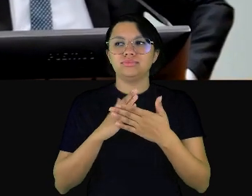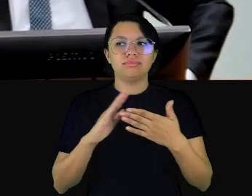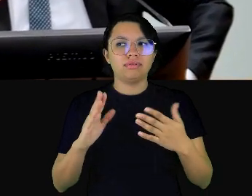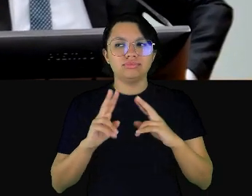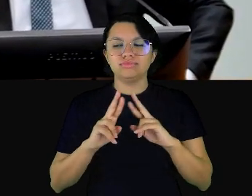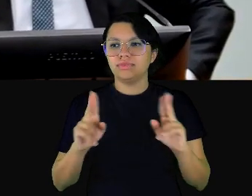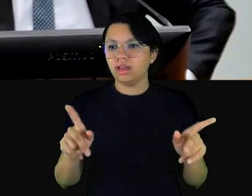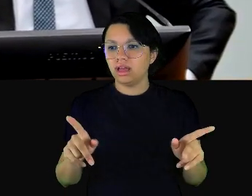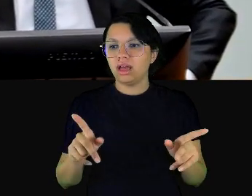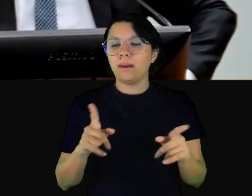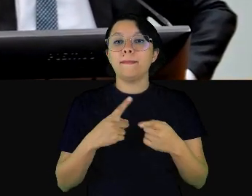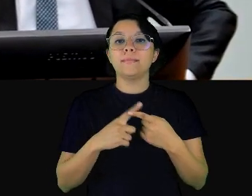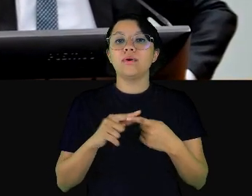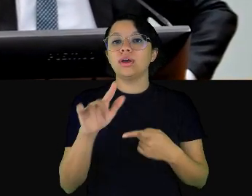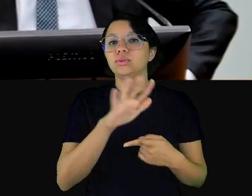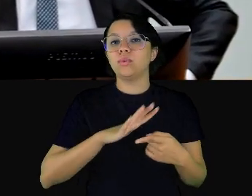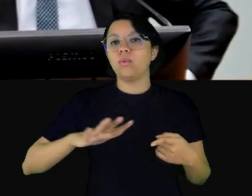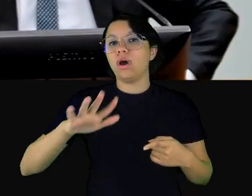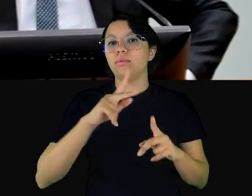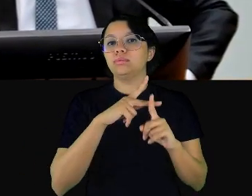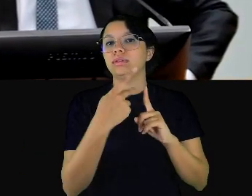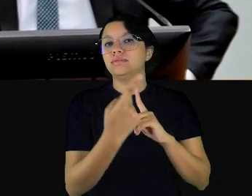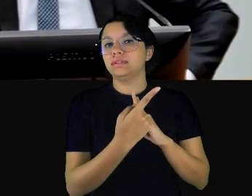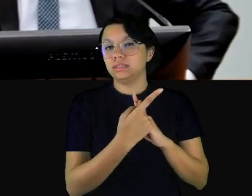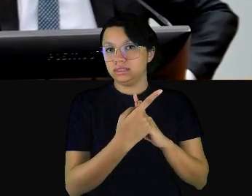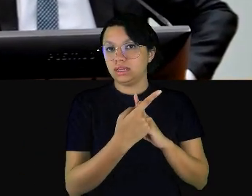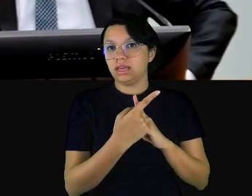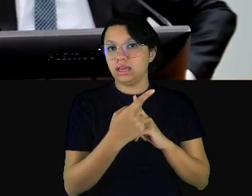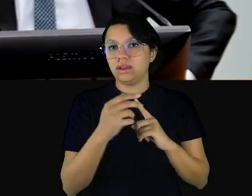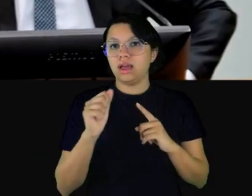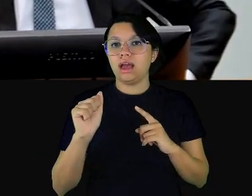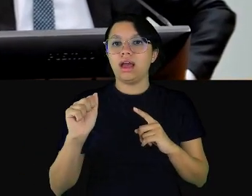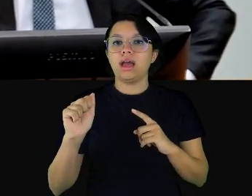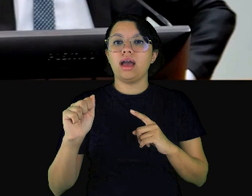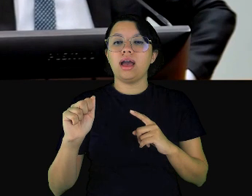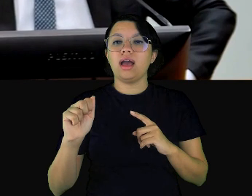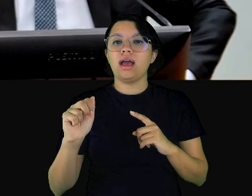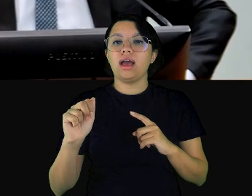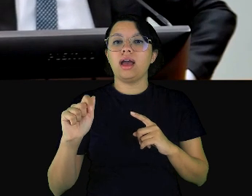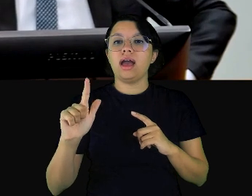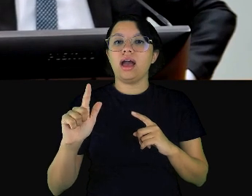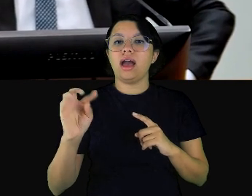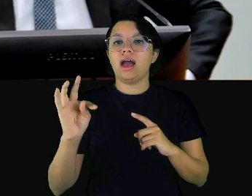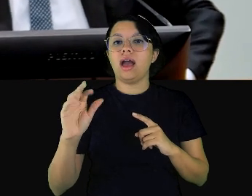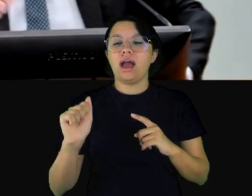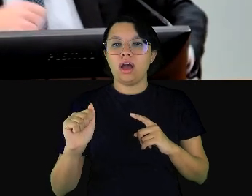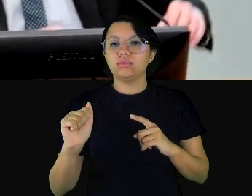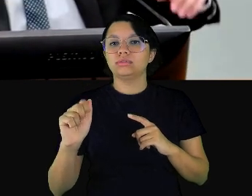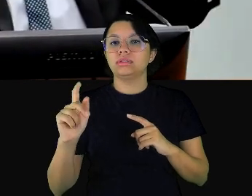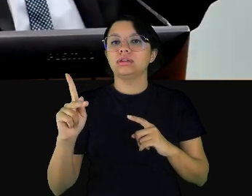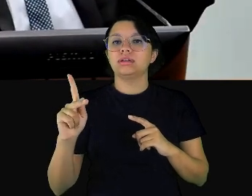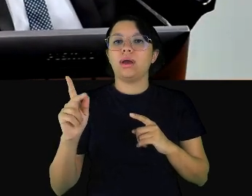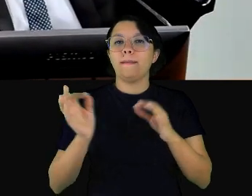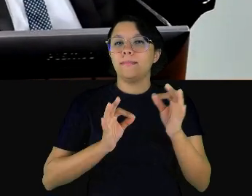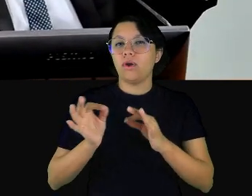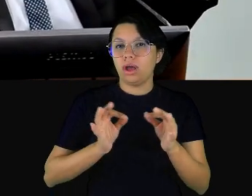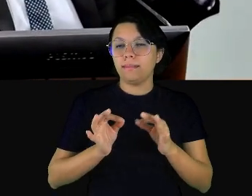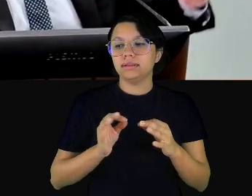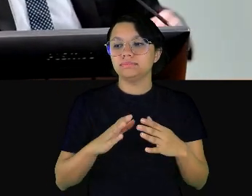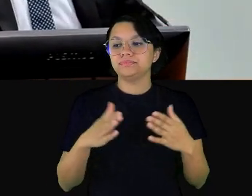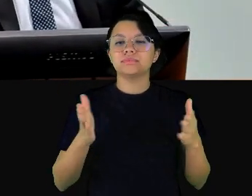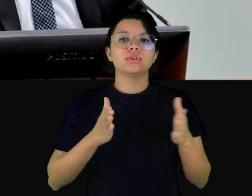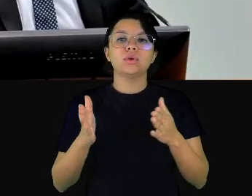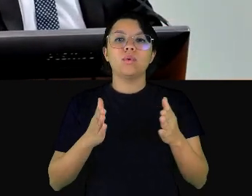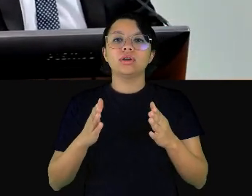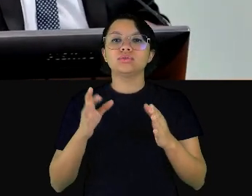porque, no âmbito previdenciário, nós sabemos disso, a tal da alta programada, que há muito tempo funciona, enquanto que no